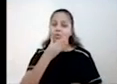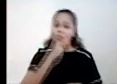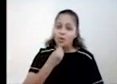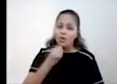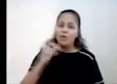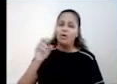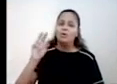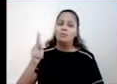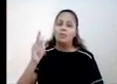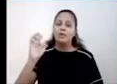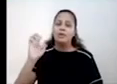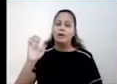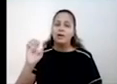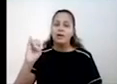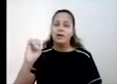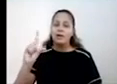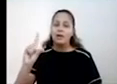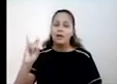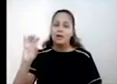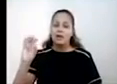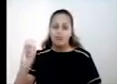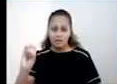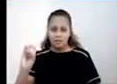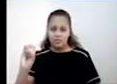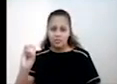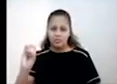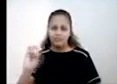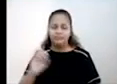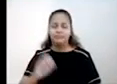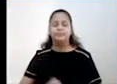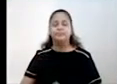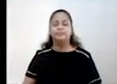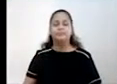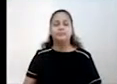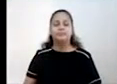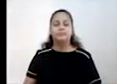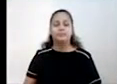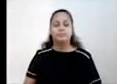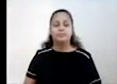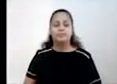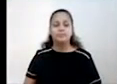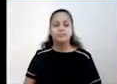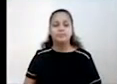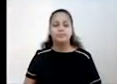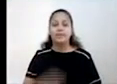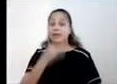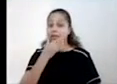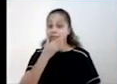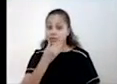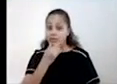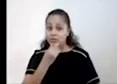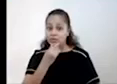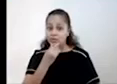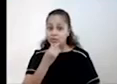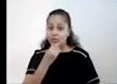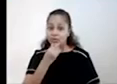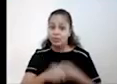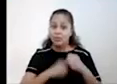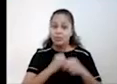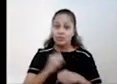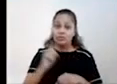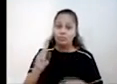Oiticica, que nasceu em 1937 e morreu em 1980. Oiticica, a partir